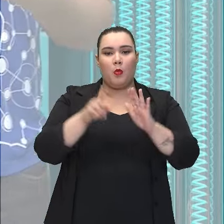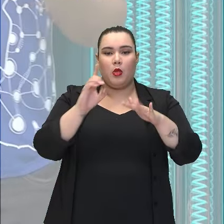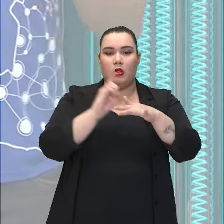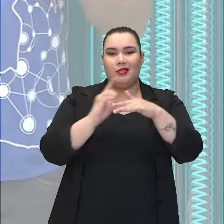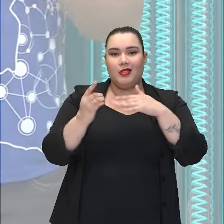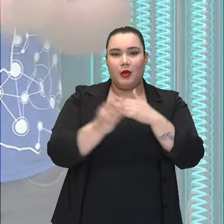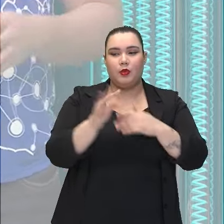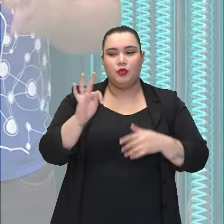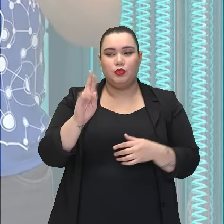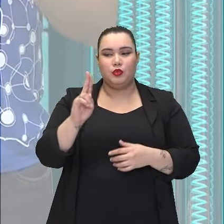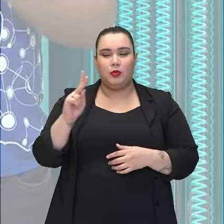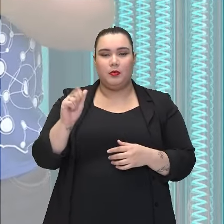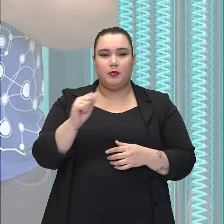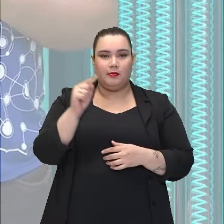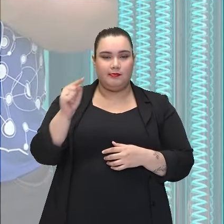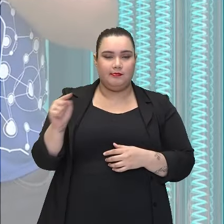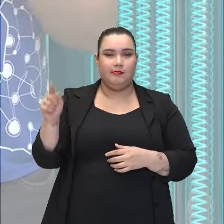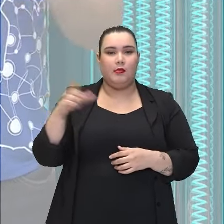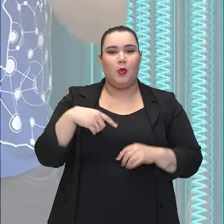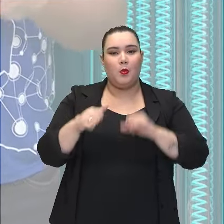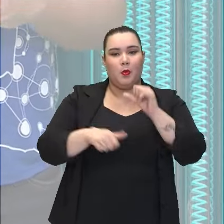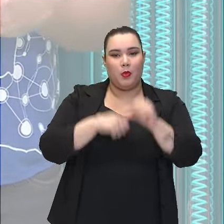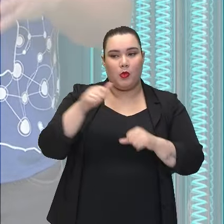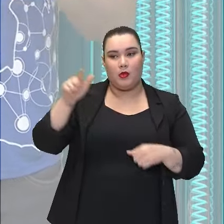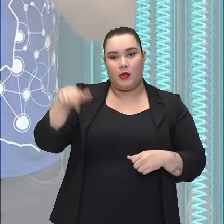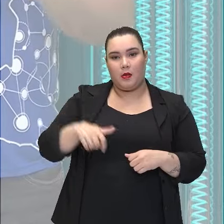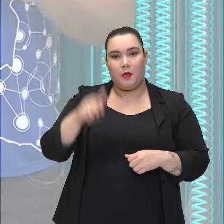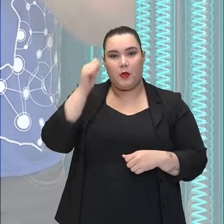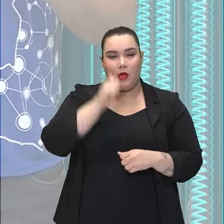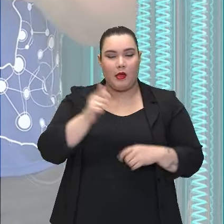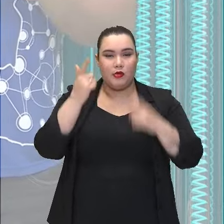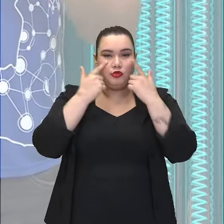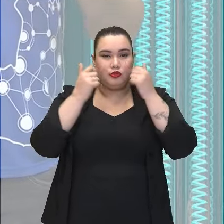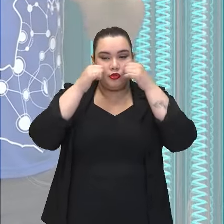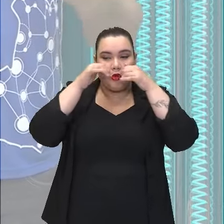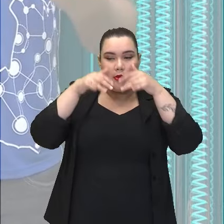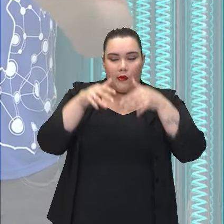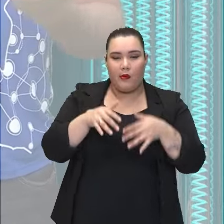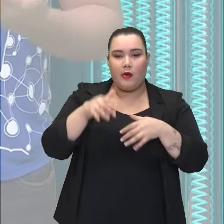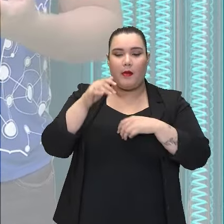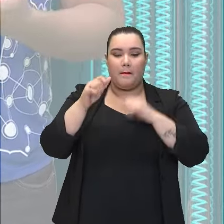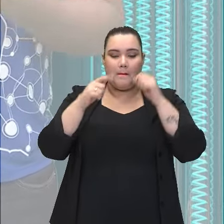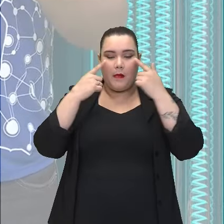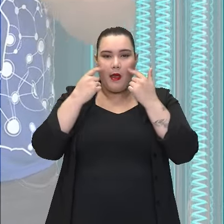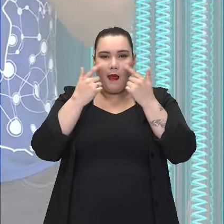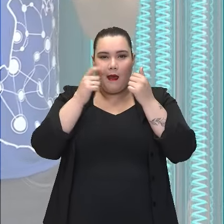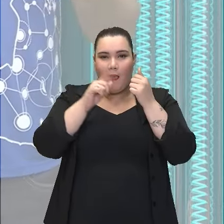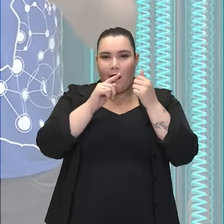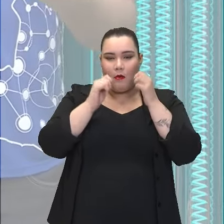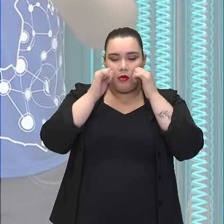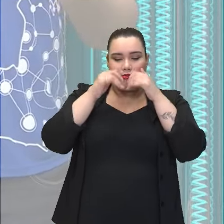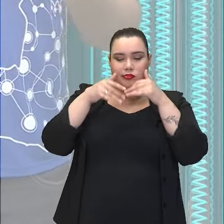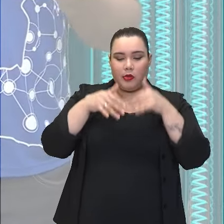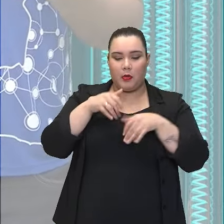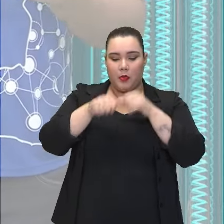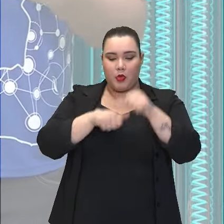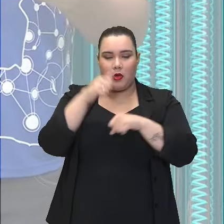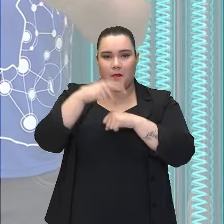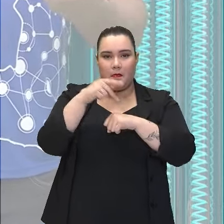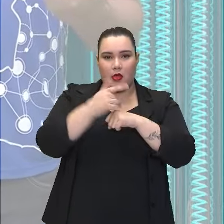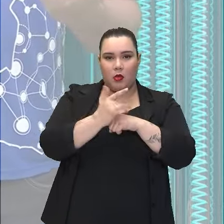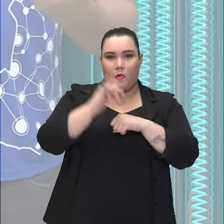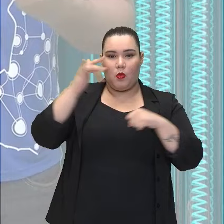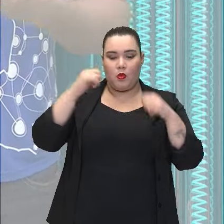deus Tupã, que transforma as lágrimas de uma índia em diamante. Então percebe que isso acabou se tornando senso, né? Então se conta essa história